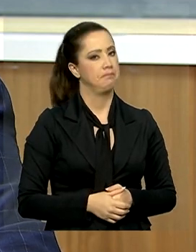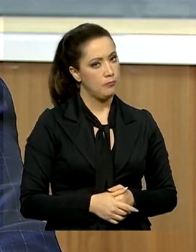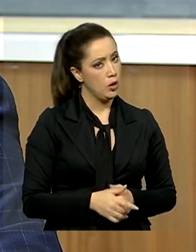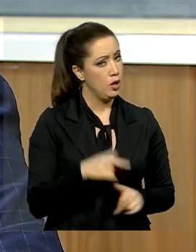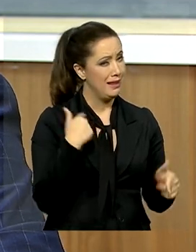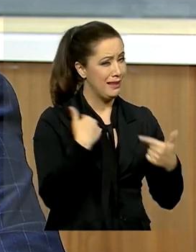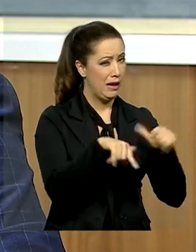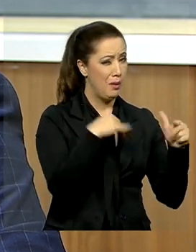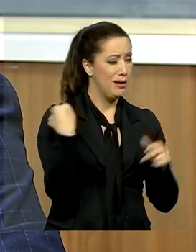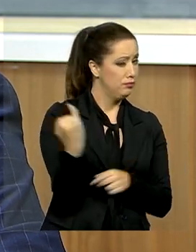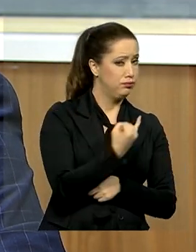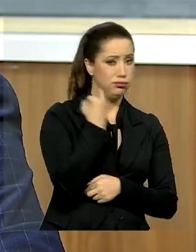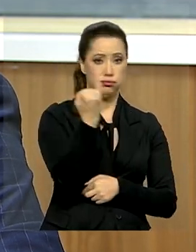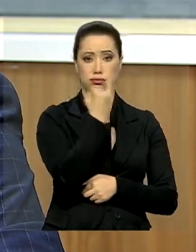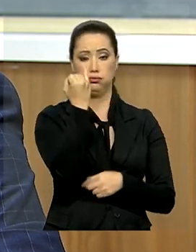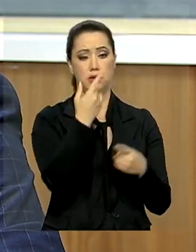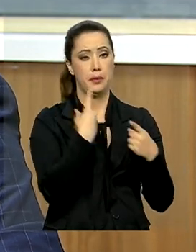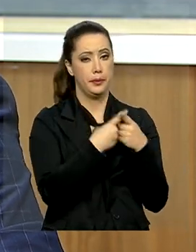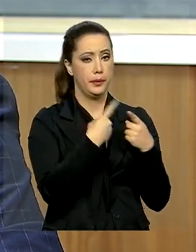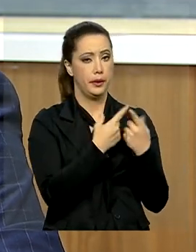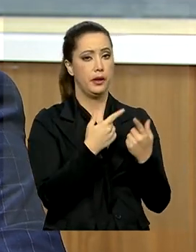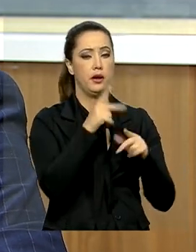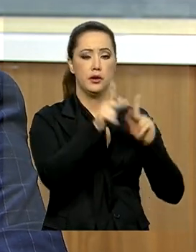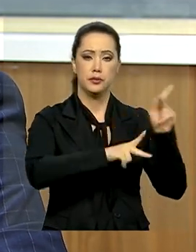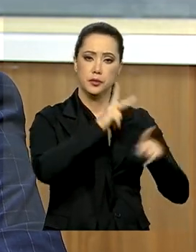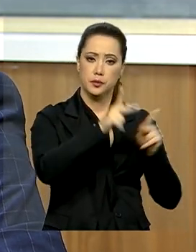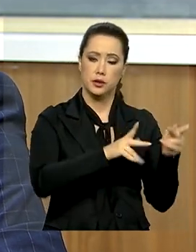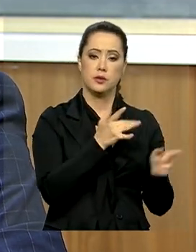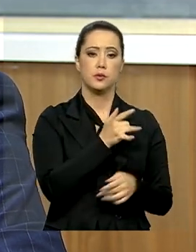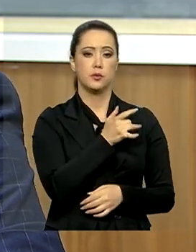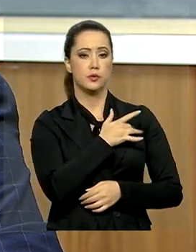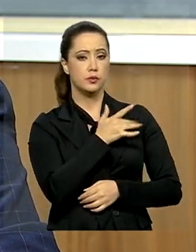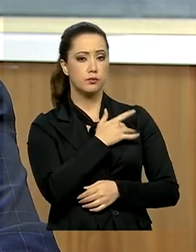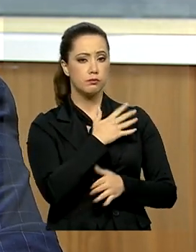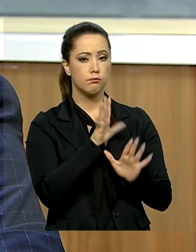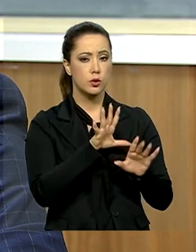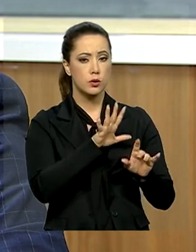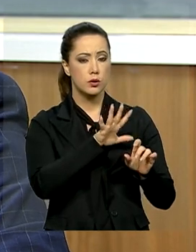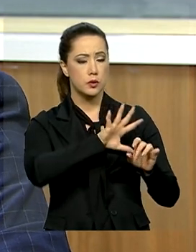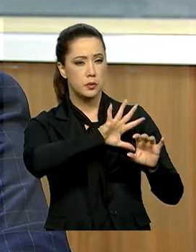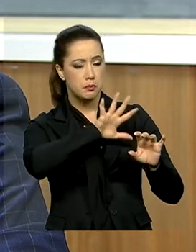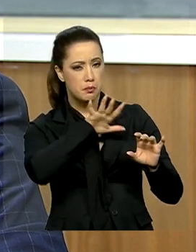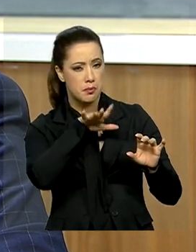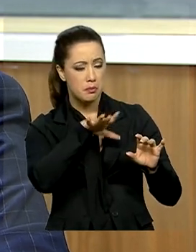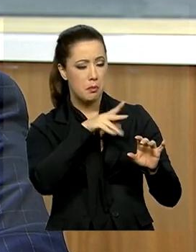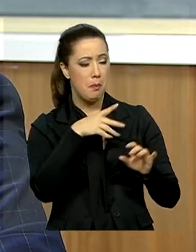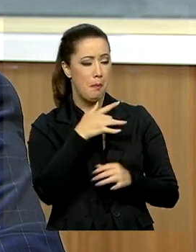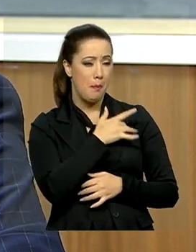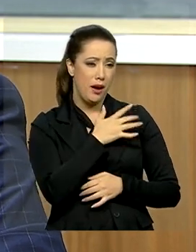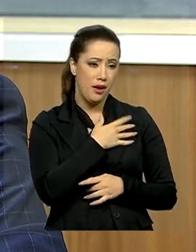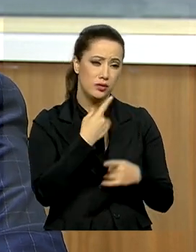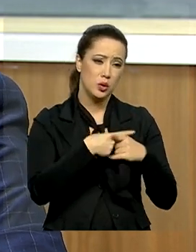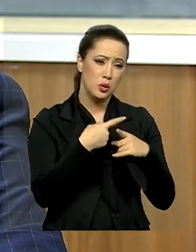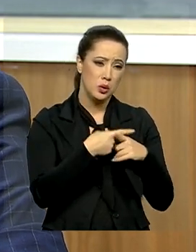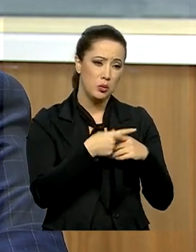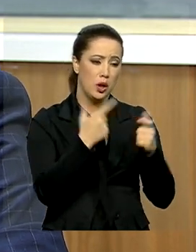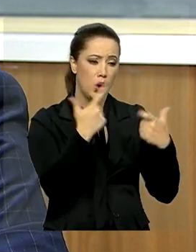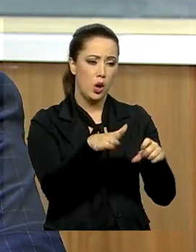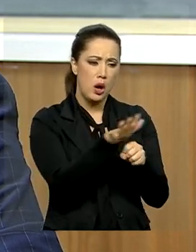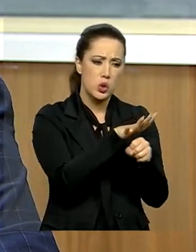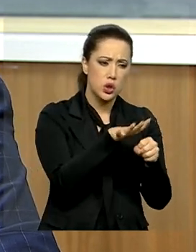imediata acho que o medo da população de aglomeração afaste do público principalmente do cinema